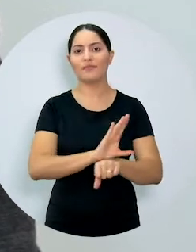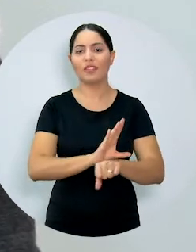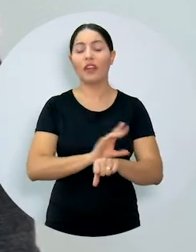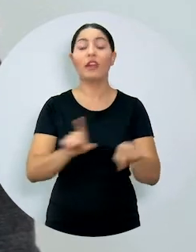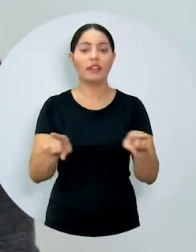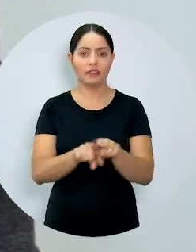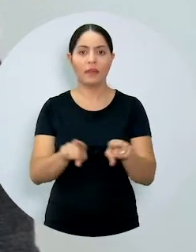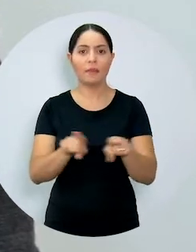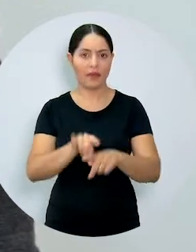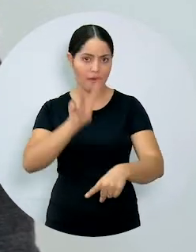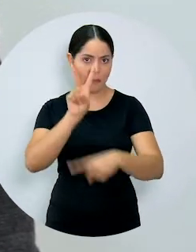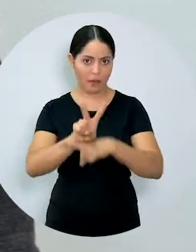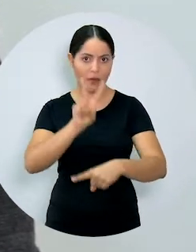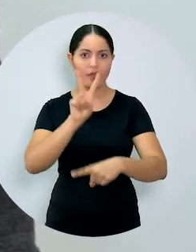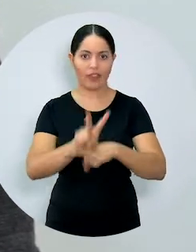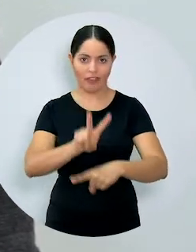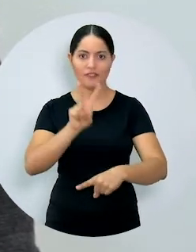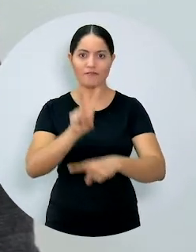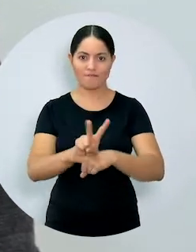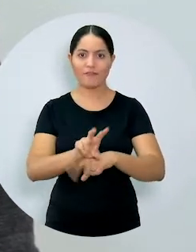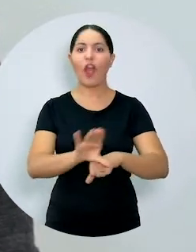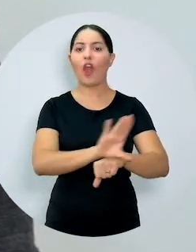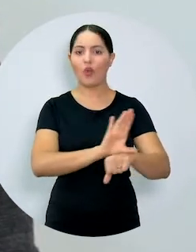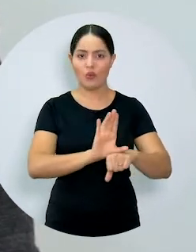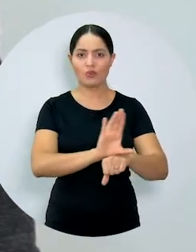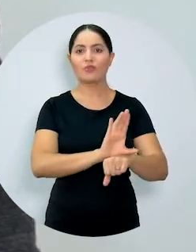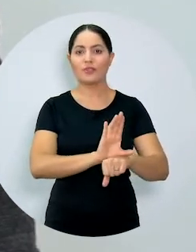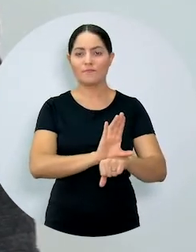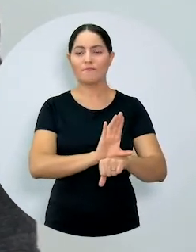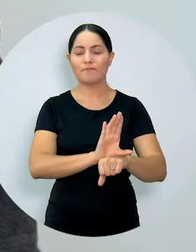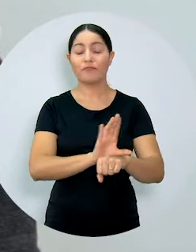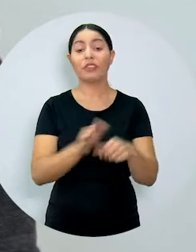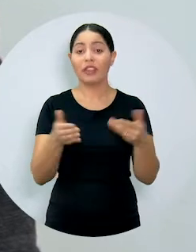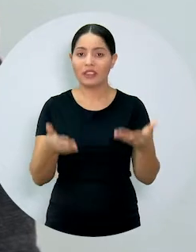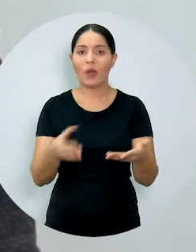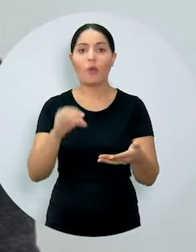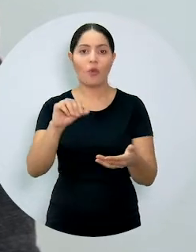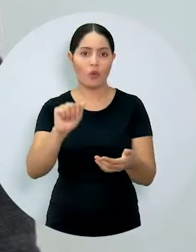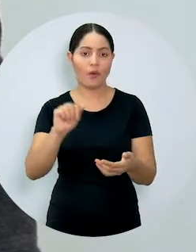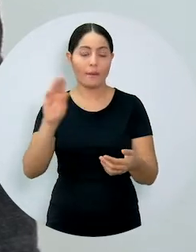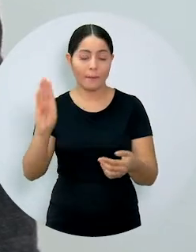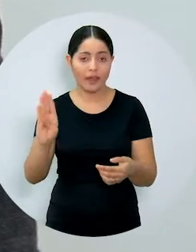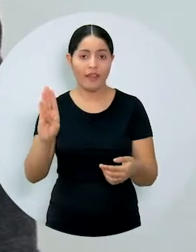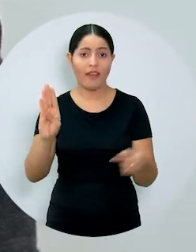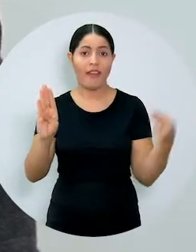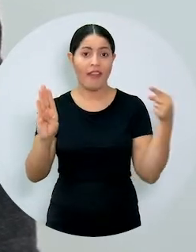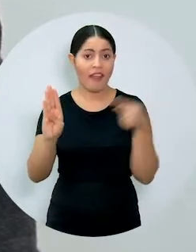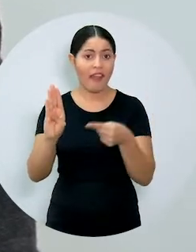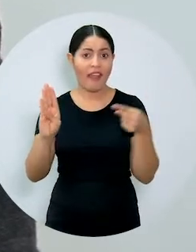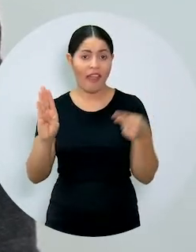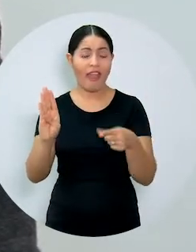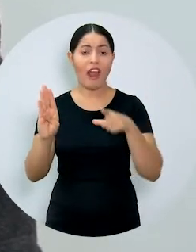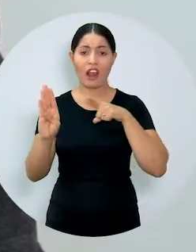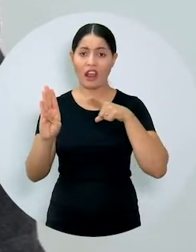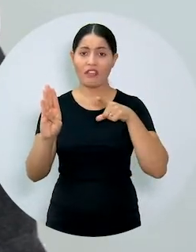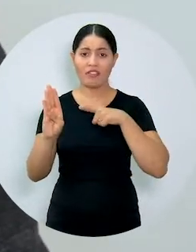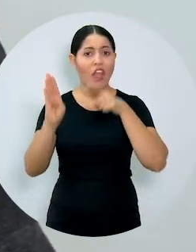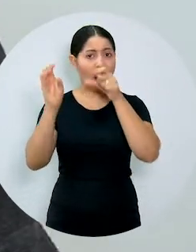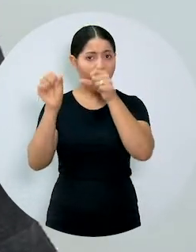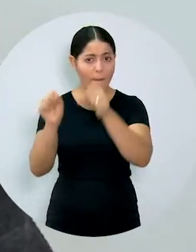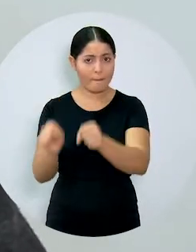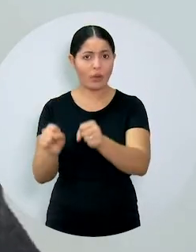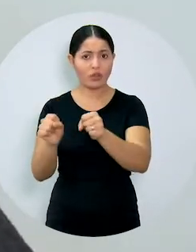também uma guardiã da Constituição. A Ordem dos Advogados, através dos poderes que lhe